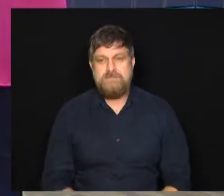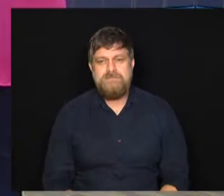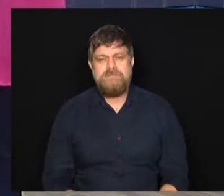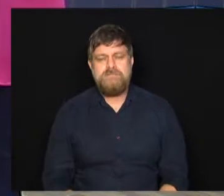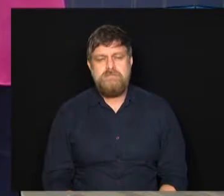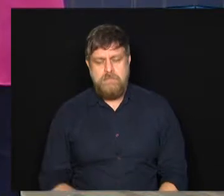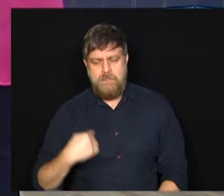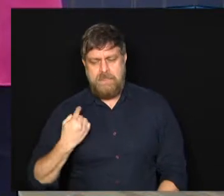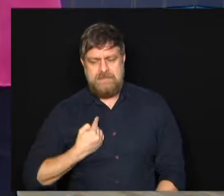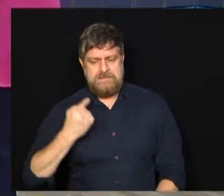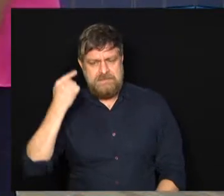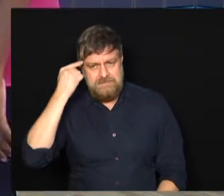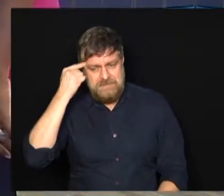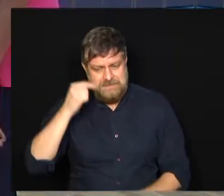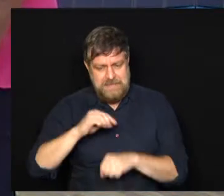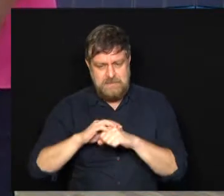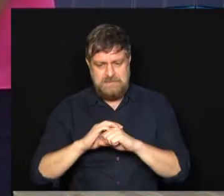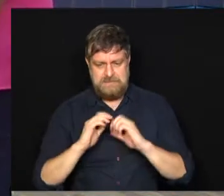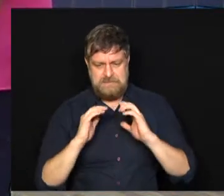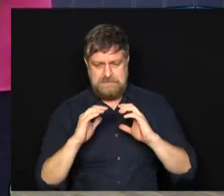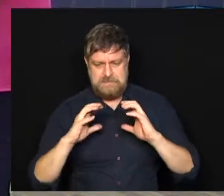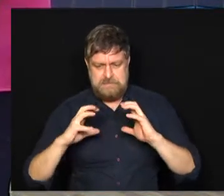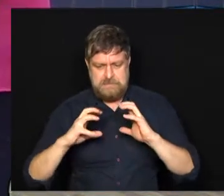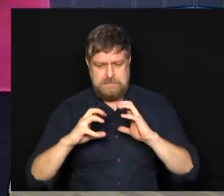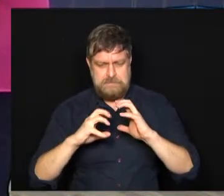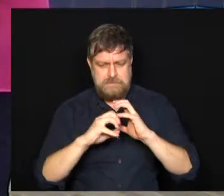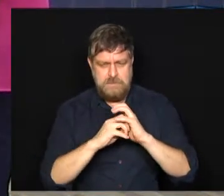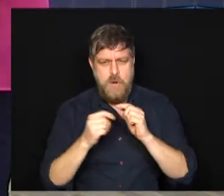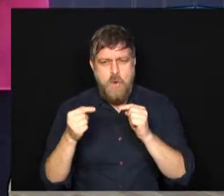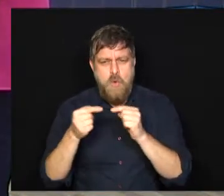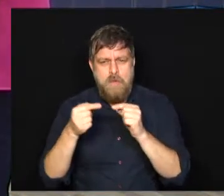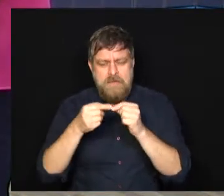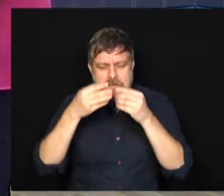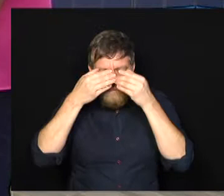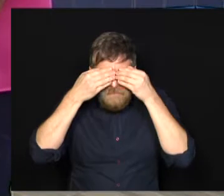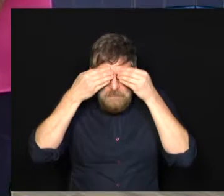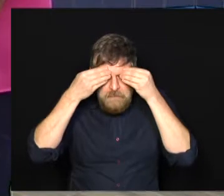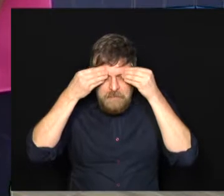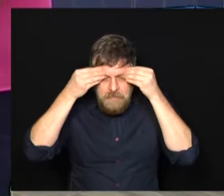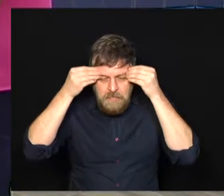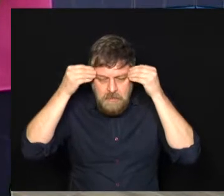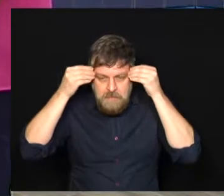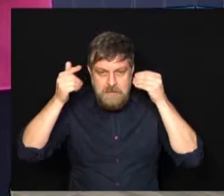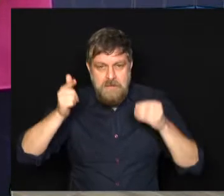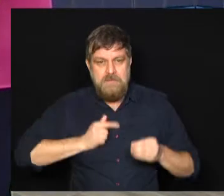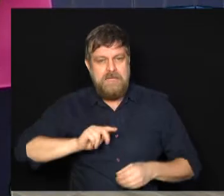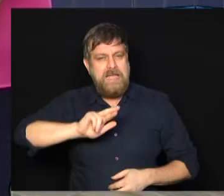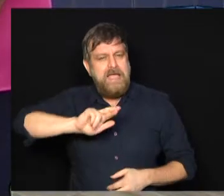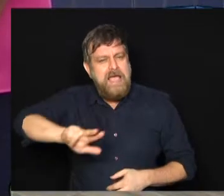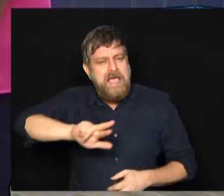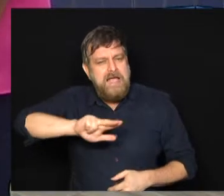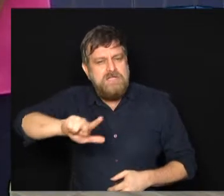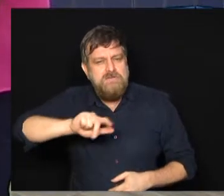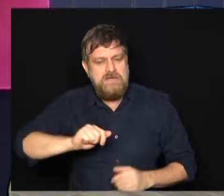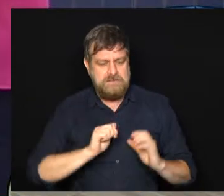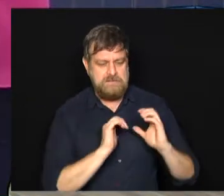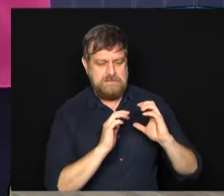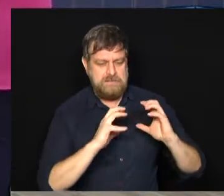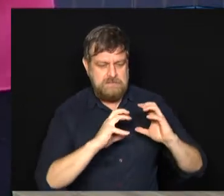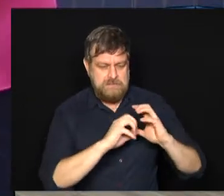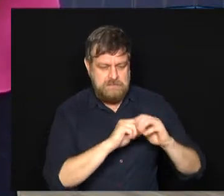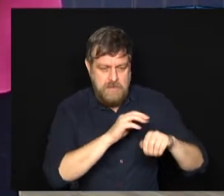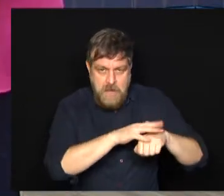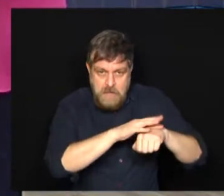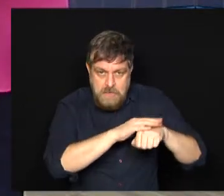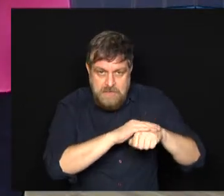a gente fala do Alzheimer, a Hum, gente logo pensa em esquecimento. É isso mesmo ou tem uma diferença entre esquecimento e essa